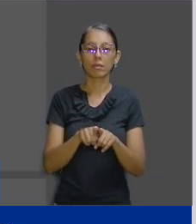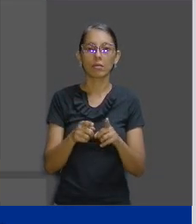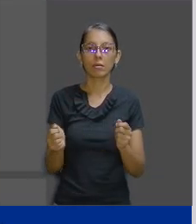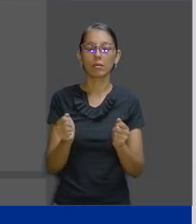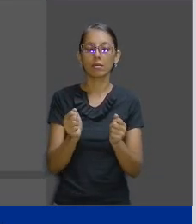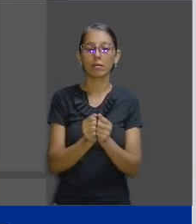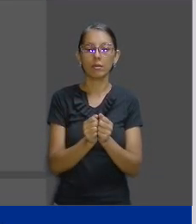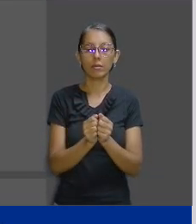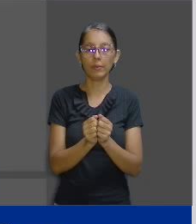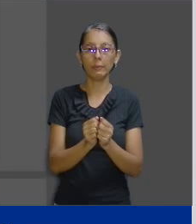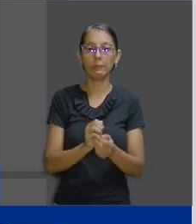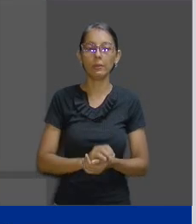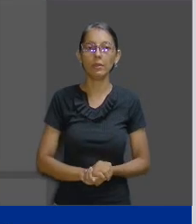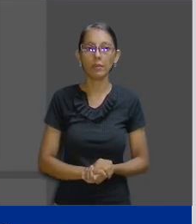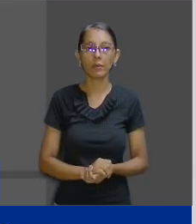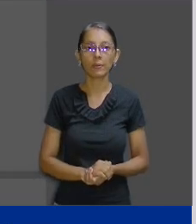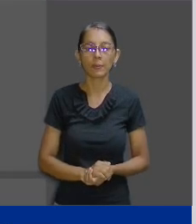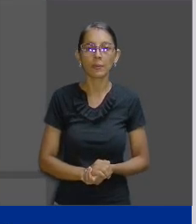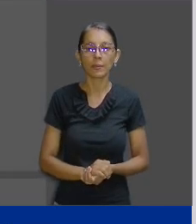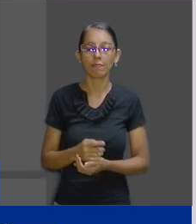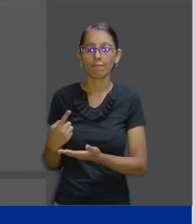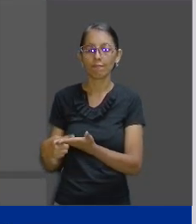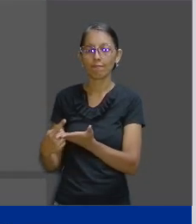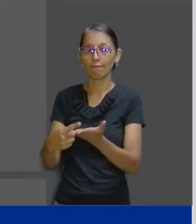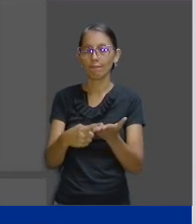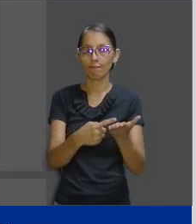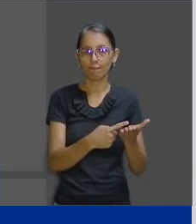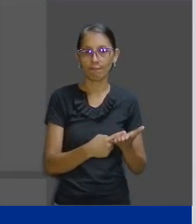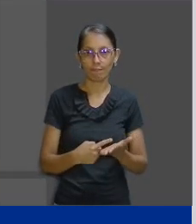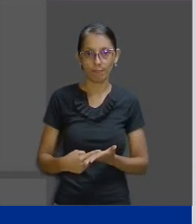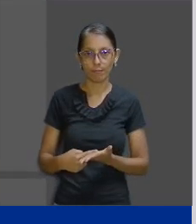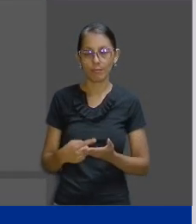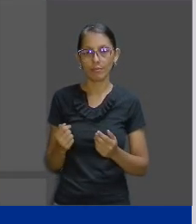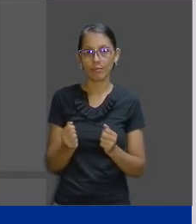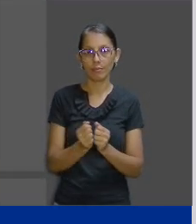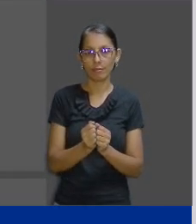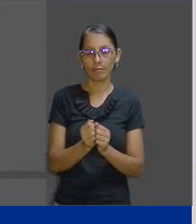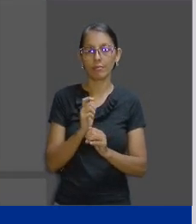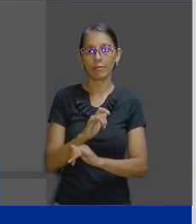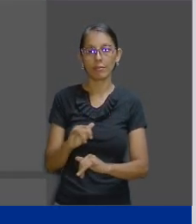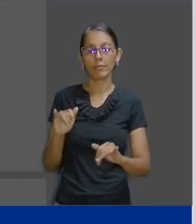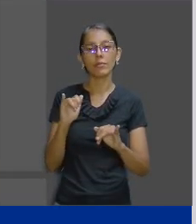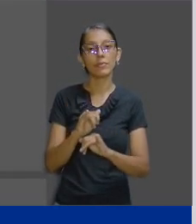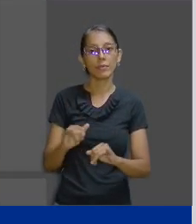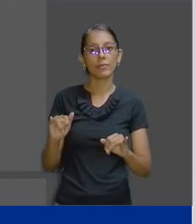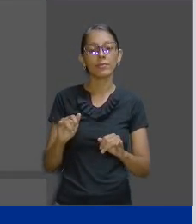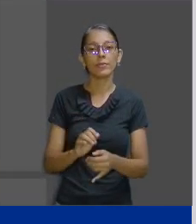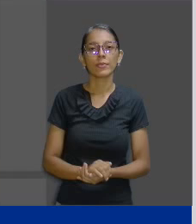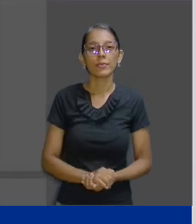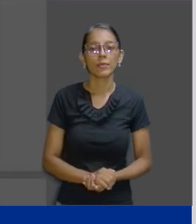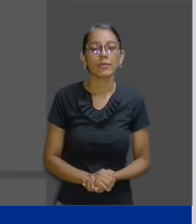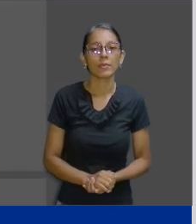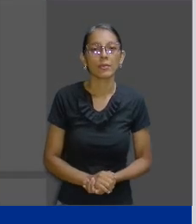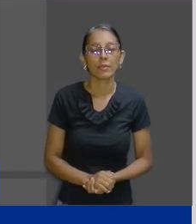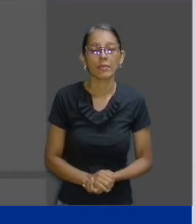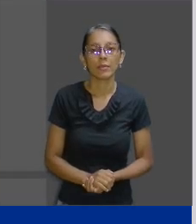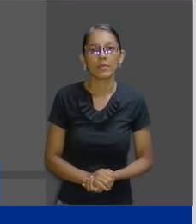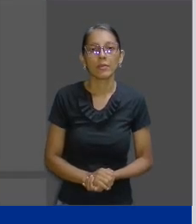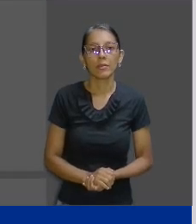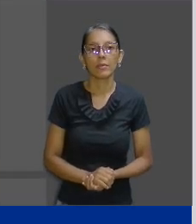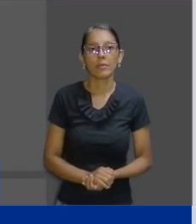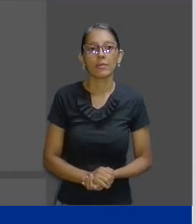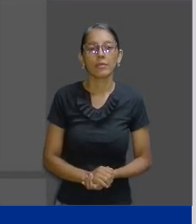estava implicado nessa campanha do Jorge Amanajás, e a Kelly veio a ser a pessoa que